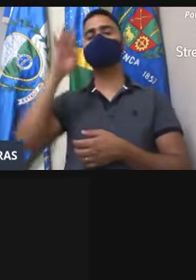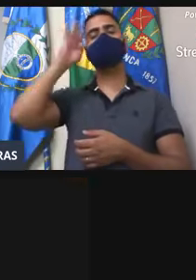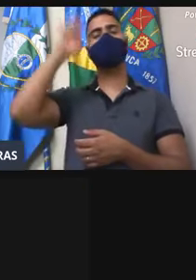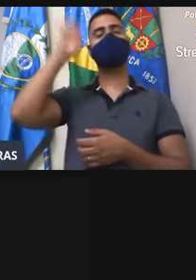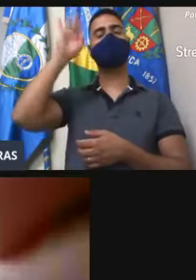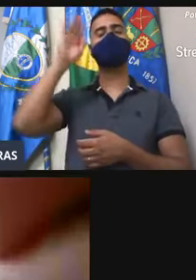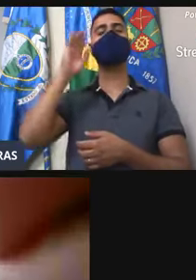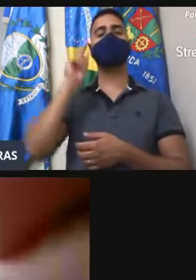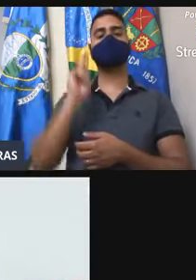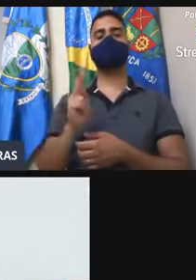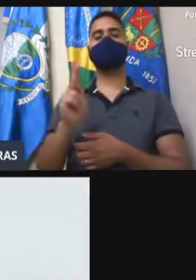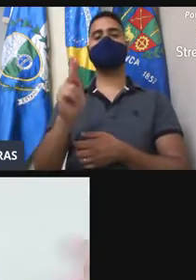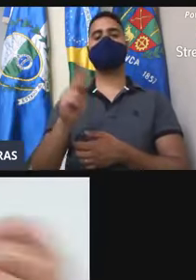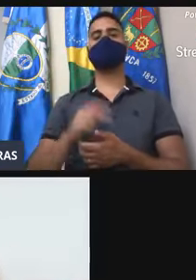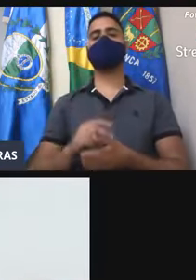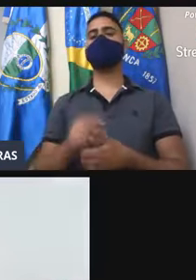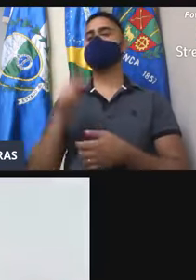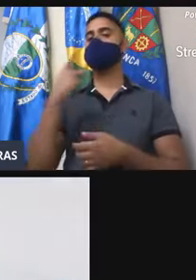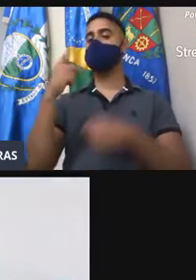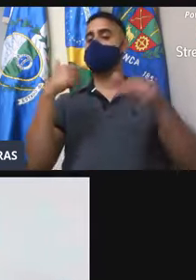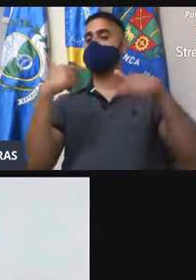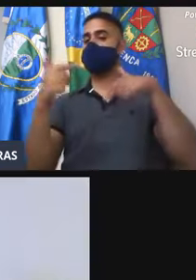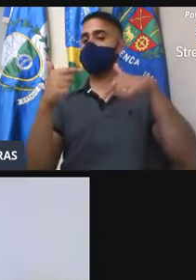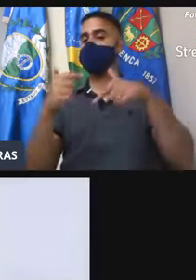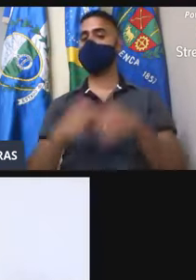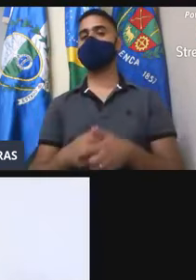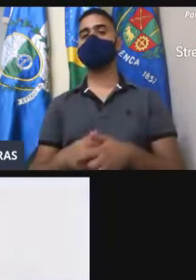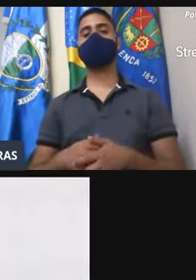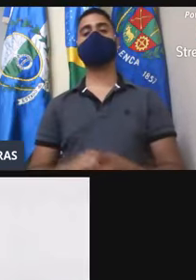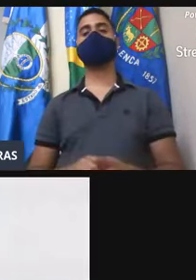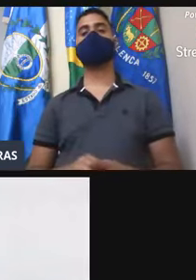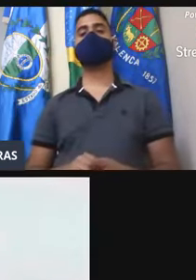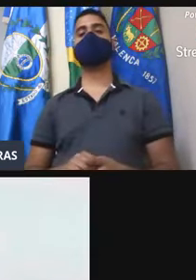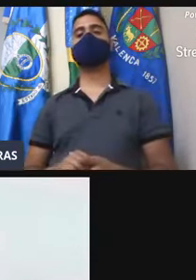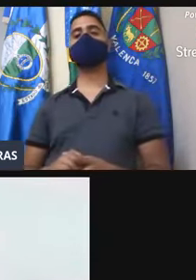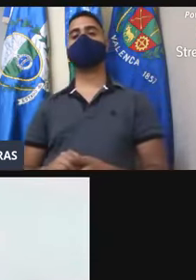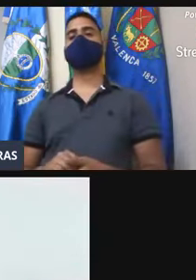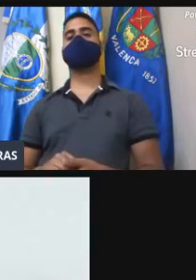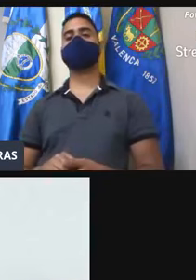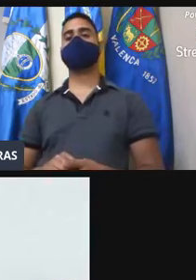lembrada pelo trabalho feito aí, tá bom?